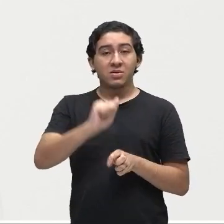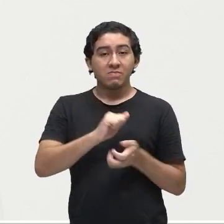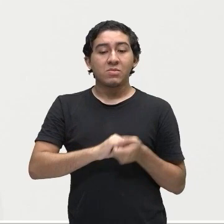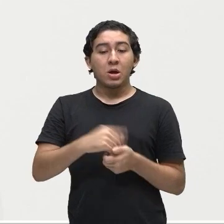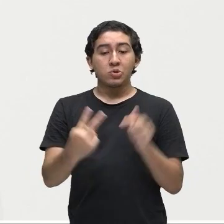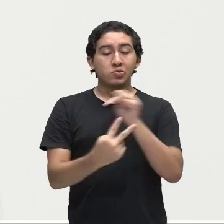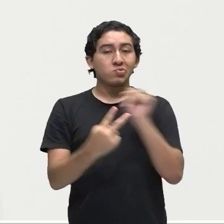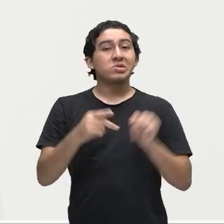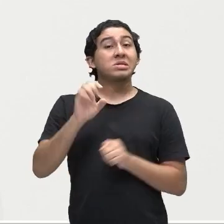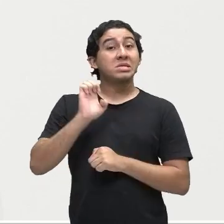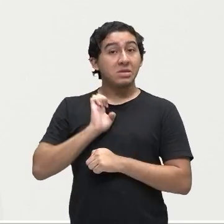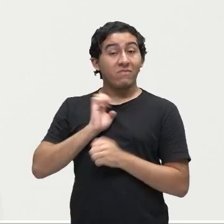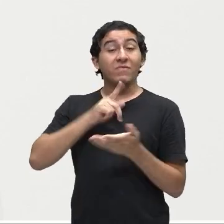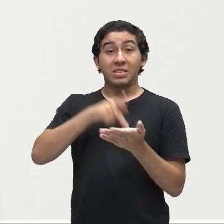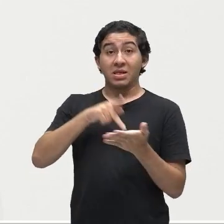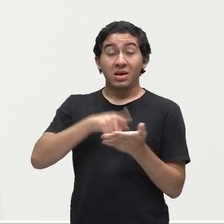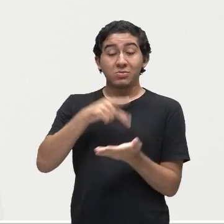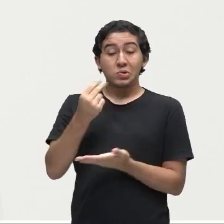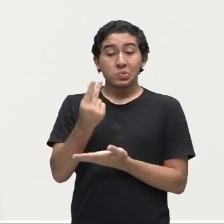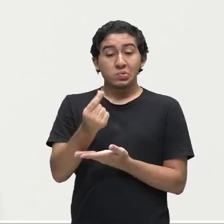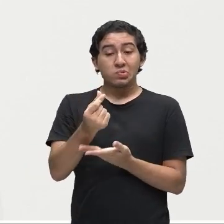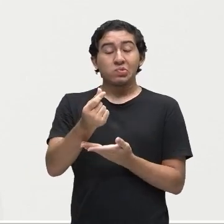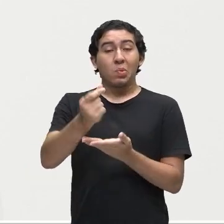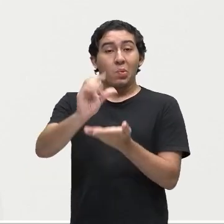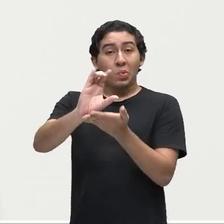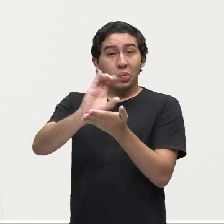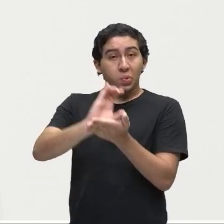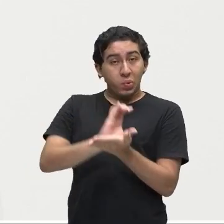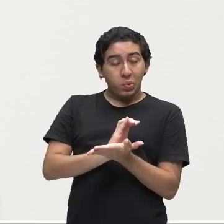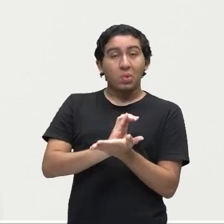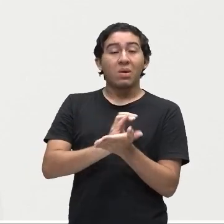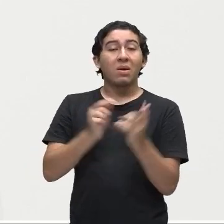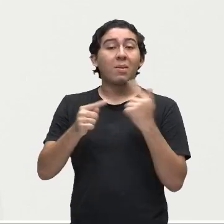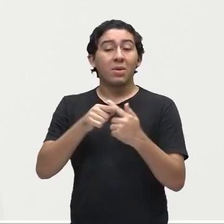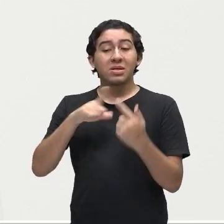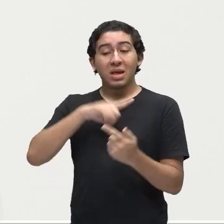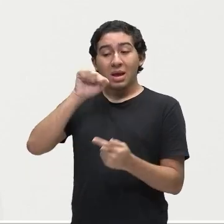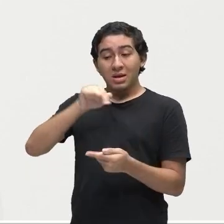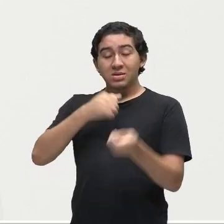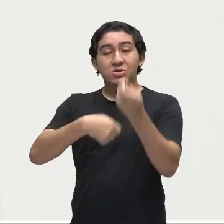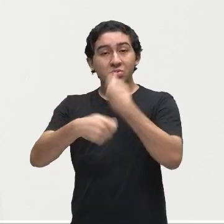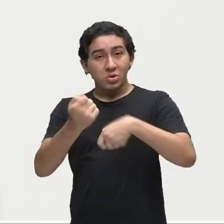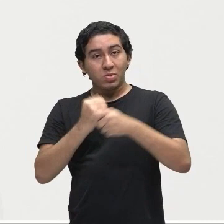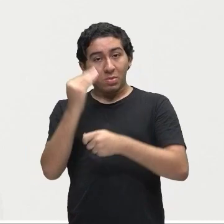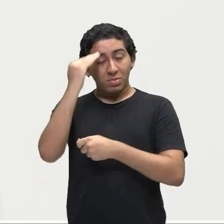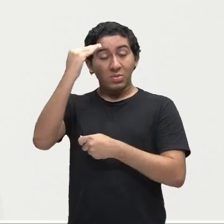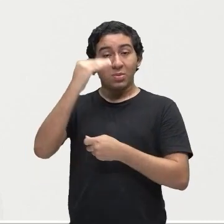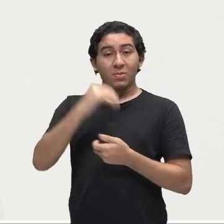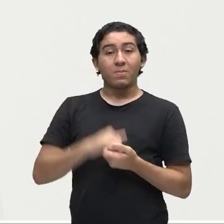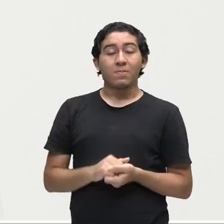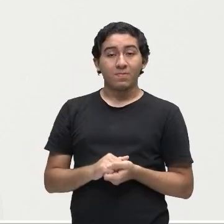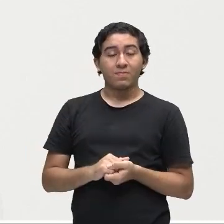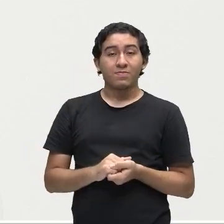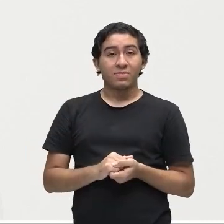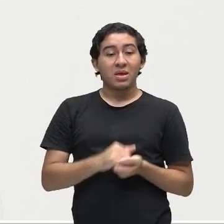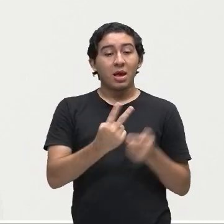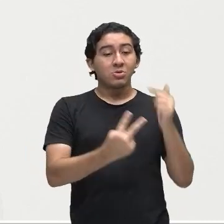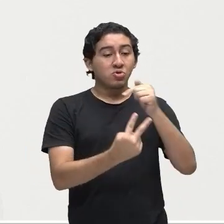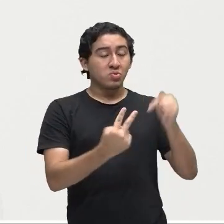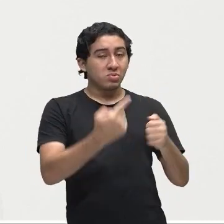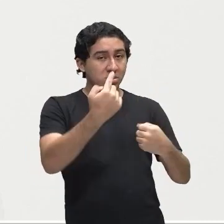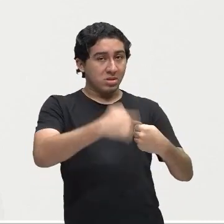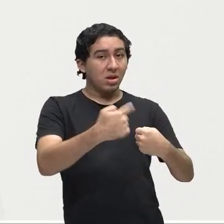enriquecer muito graças a essa atividade comercial. Gênova e Veneza